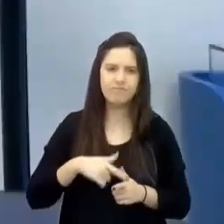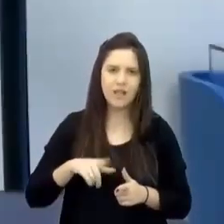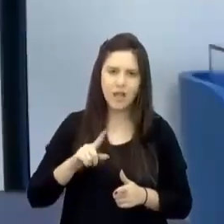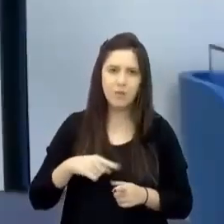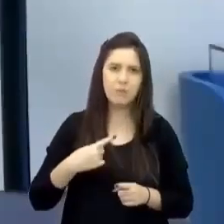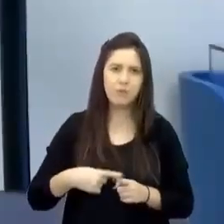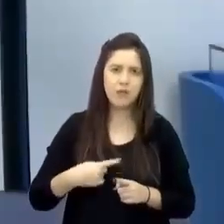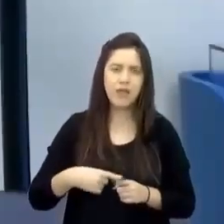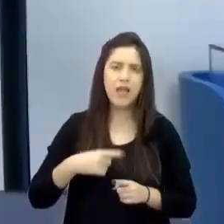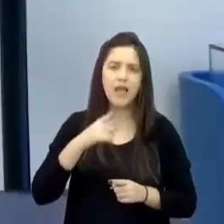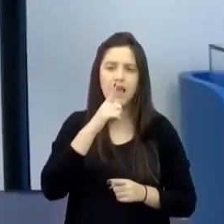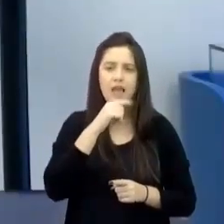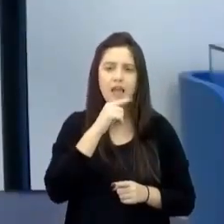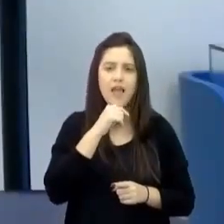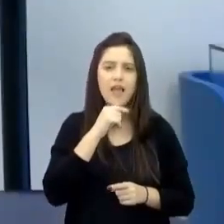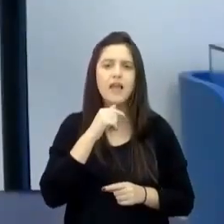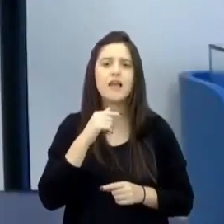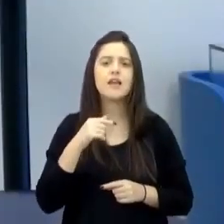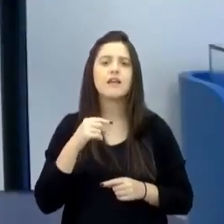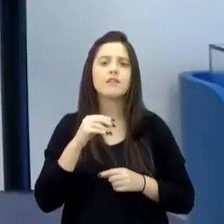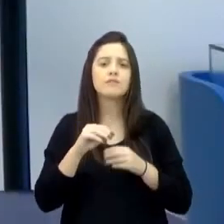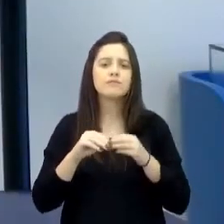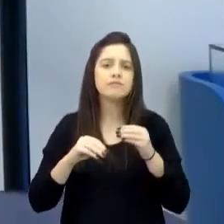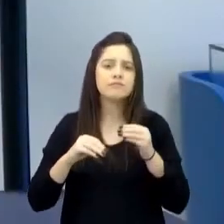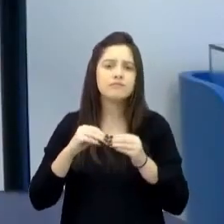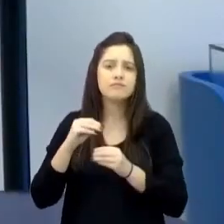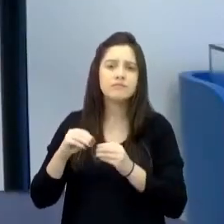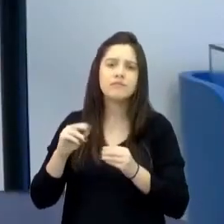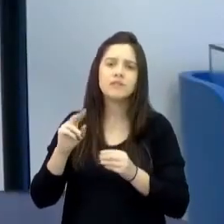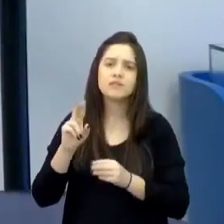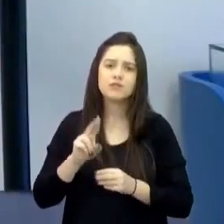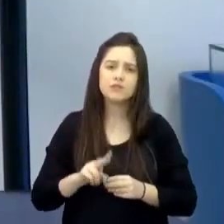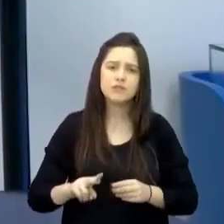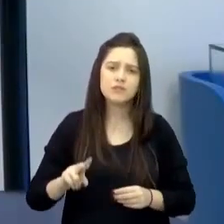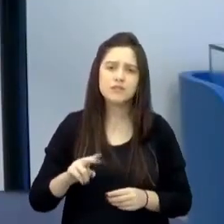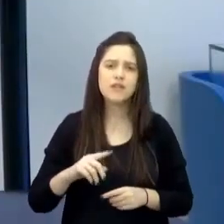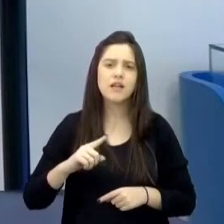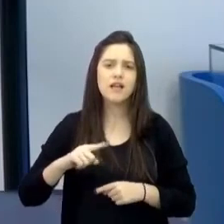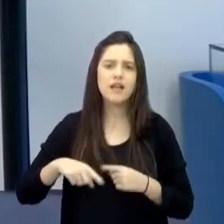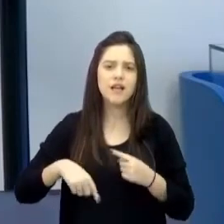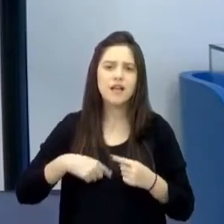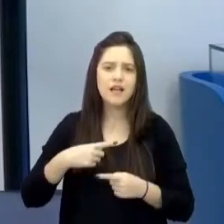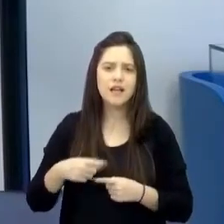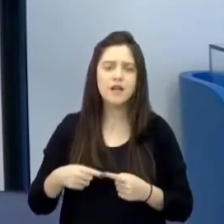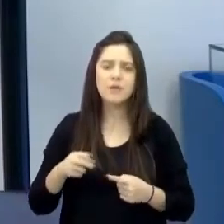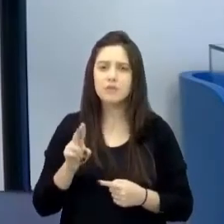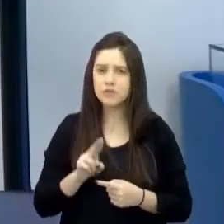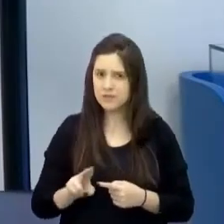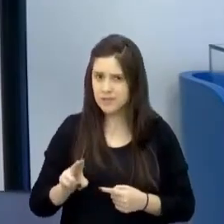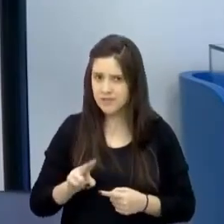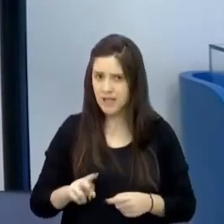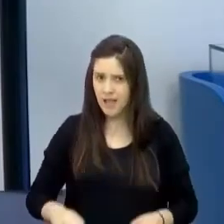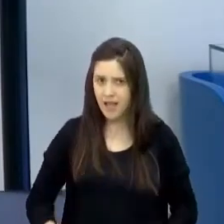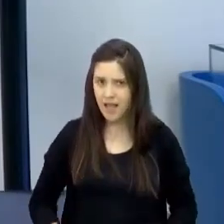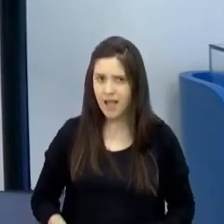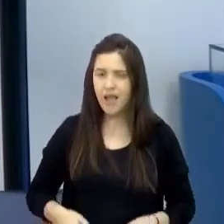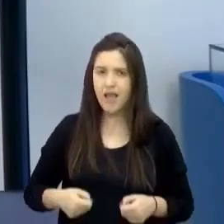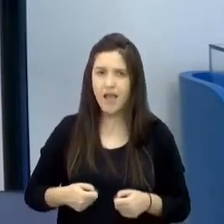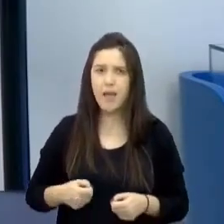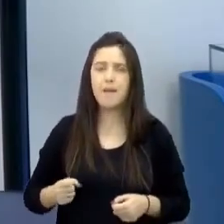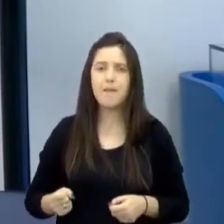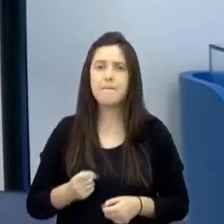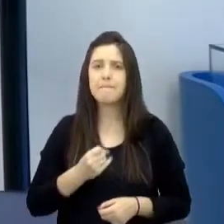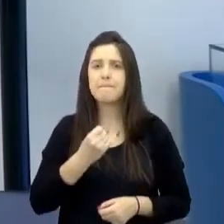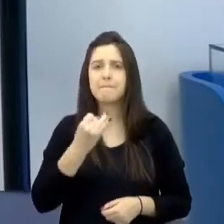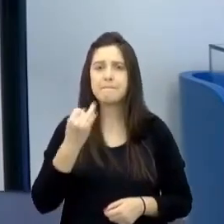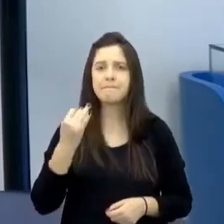água e ela vai ser dificilmente reutilizada, porque aquele corante, né, que é utilizado na coloração dela lá, o Indigo Blue,